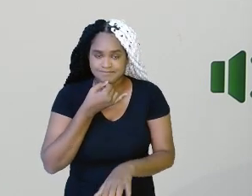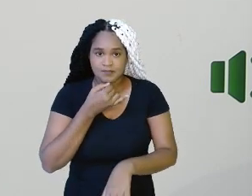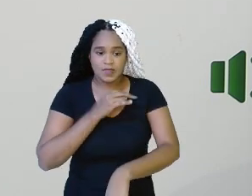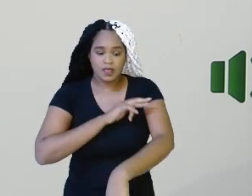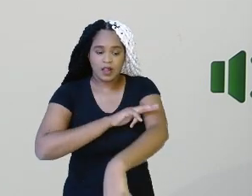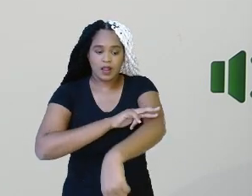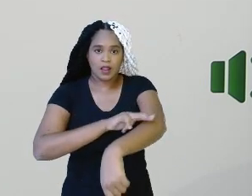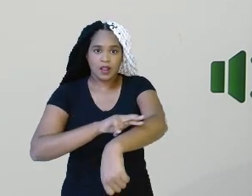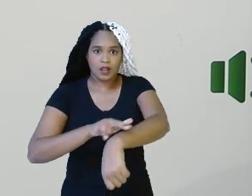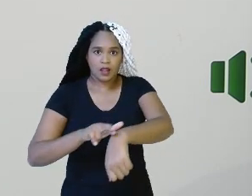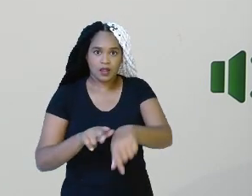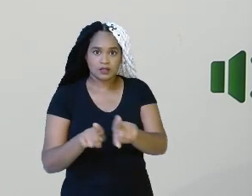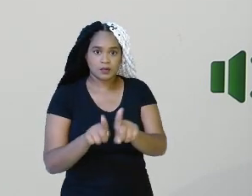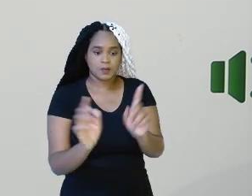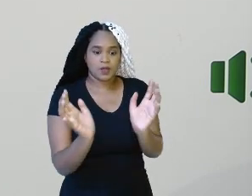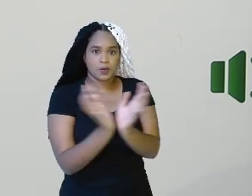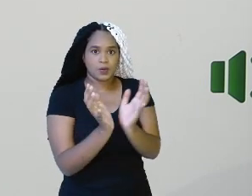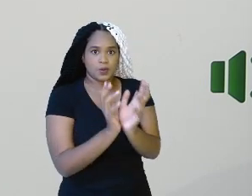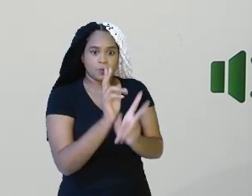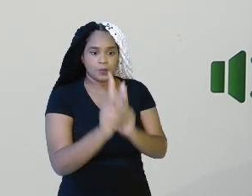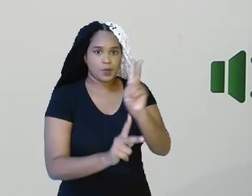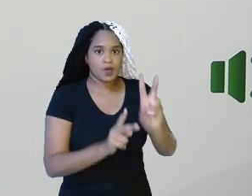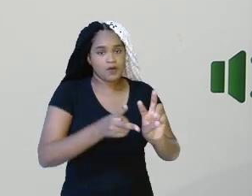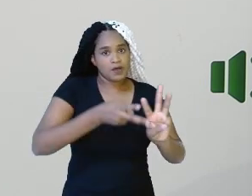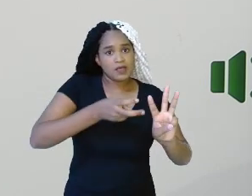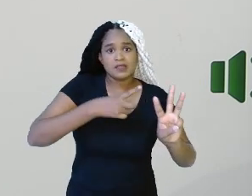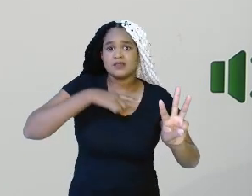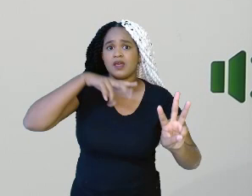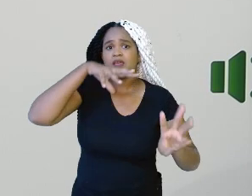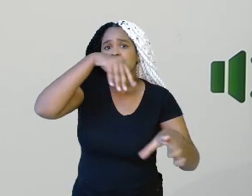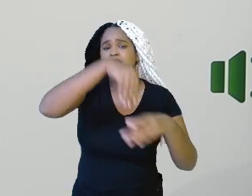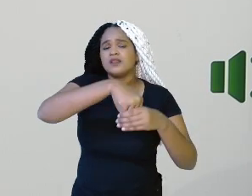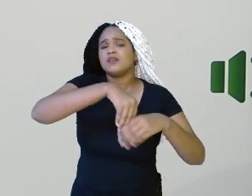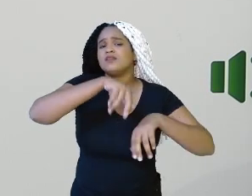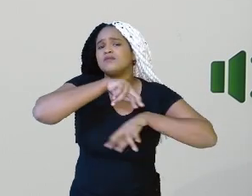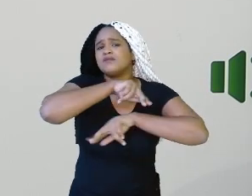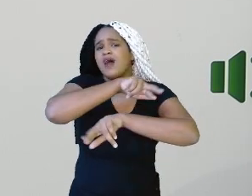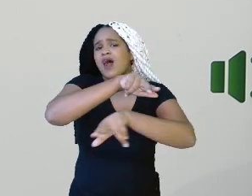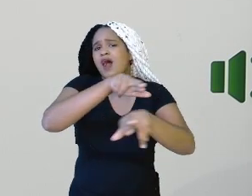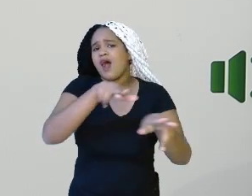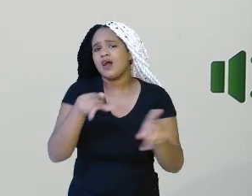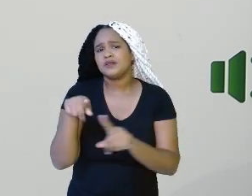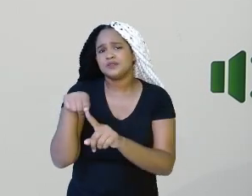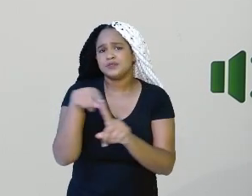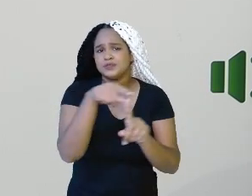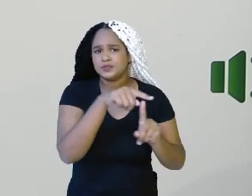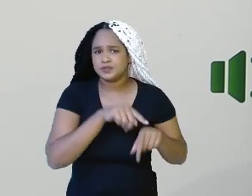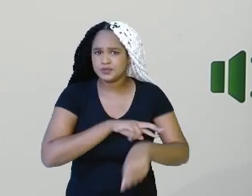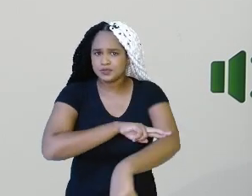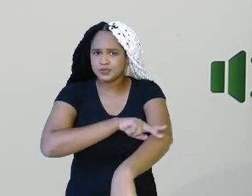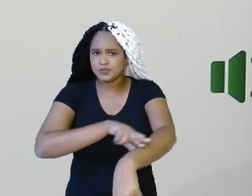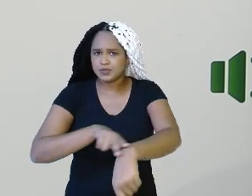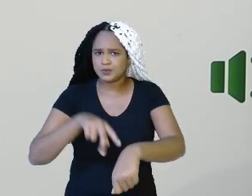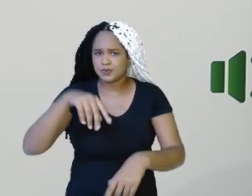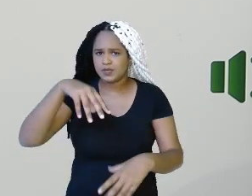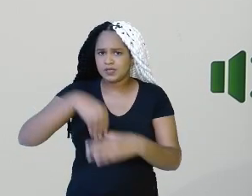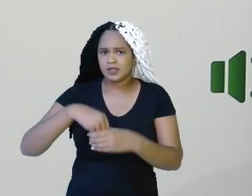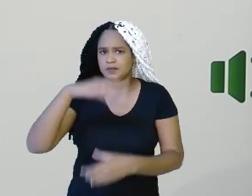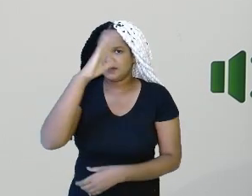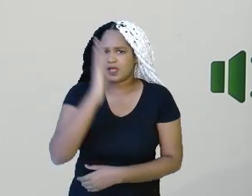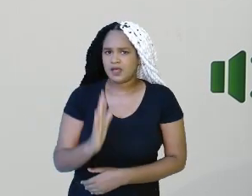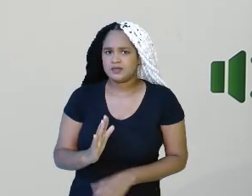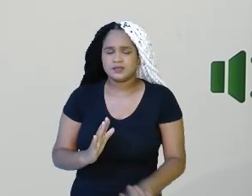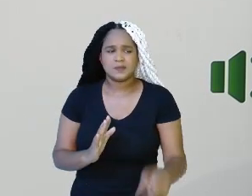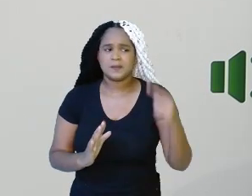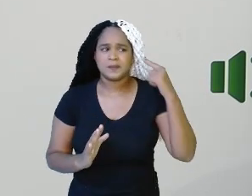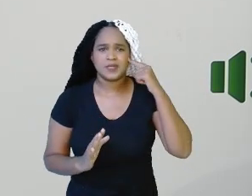etnias indígenas, porque existem vários tipos de etnias no nosso país, não somente...